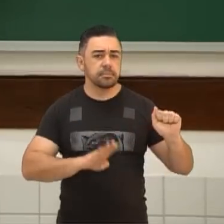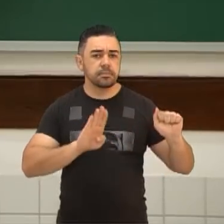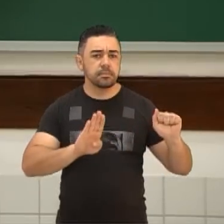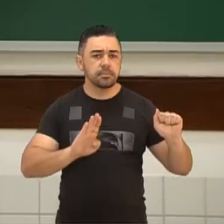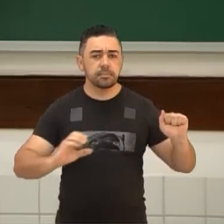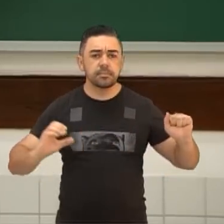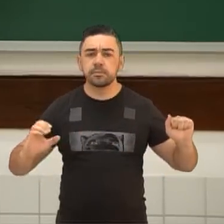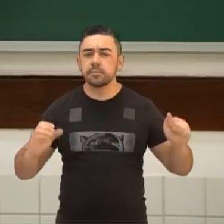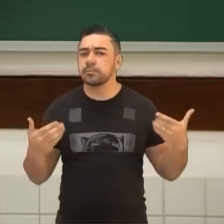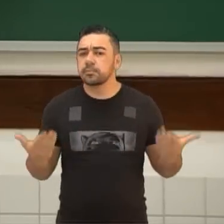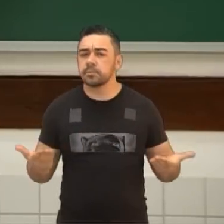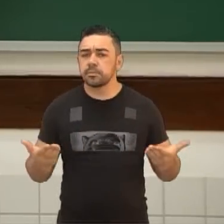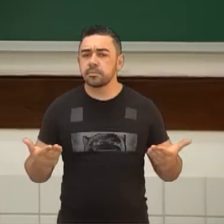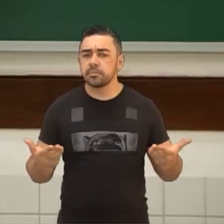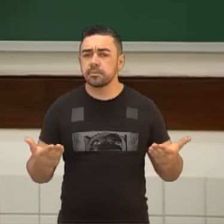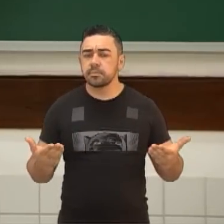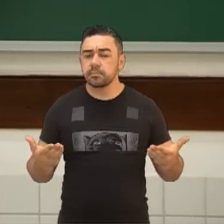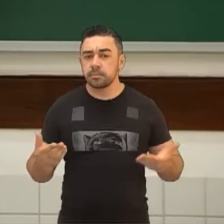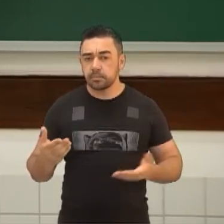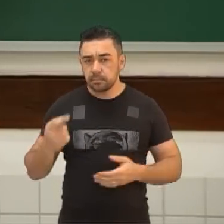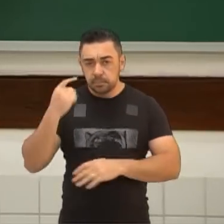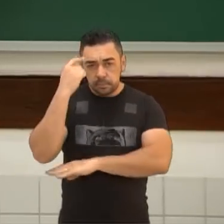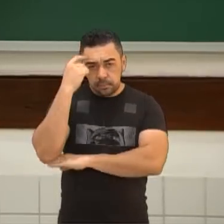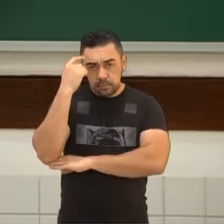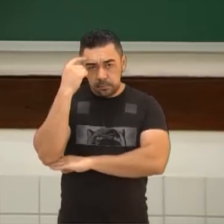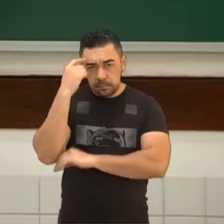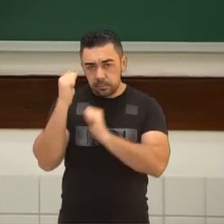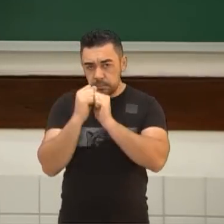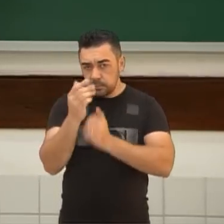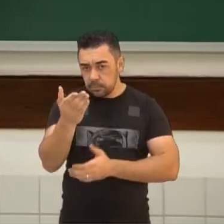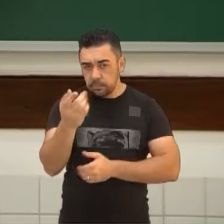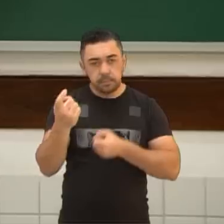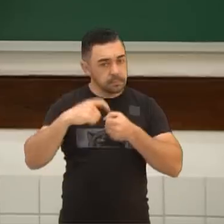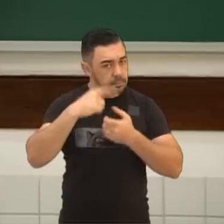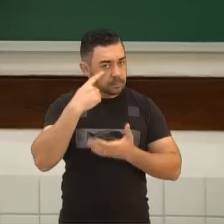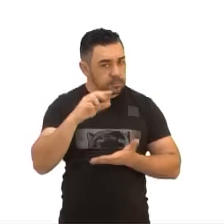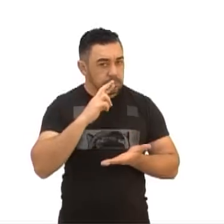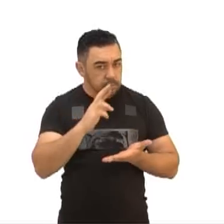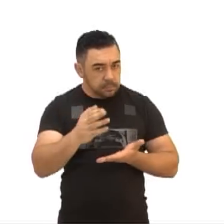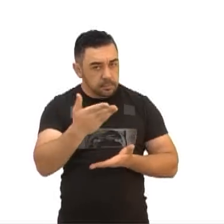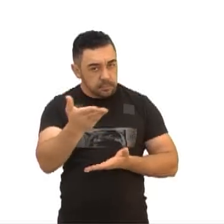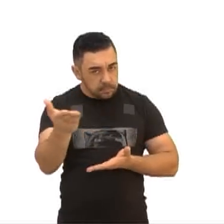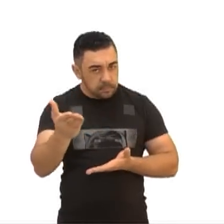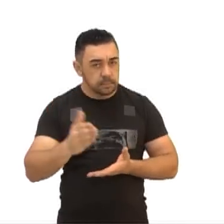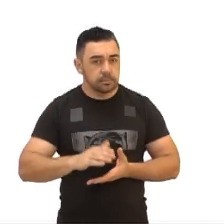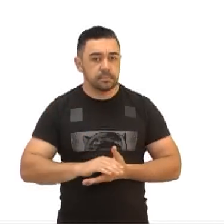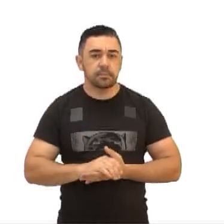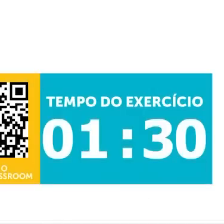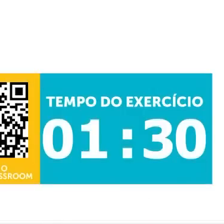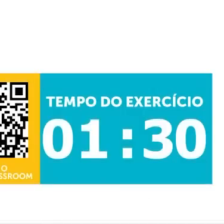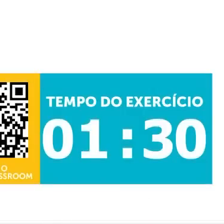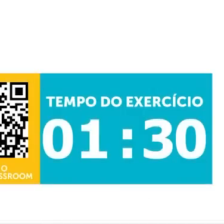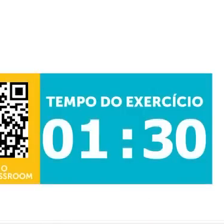ou a letra C? Olha, a professora vai pensar aqui um pouquinho e já volta com a resposta também. Tá bom, pessoal?